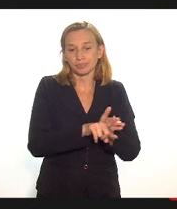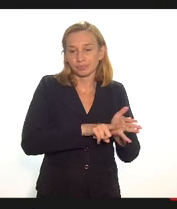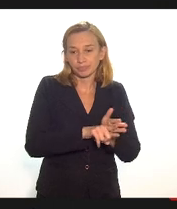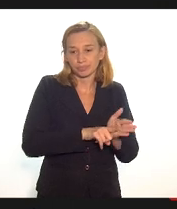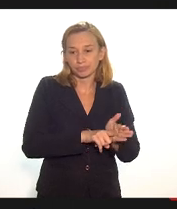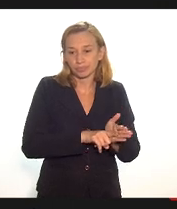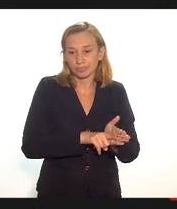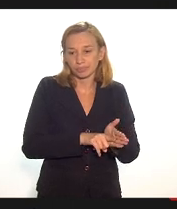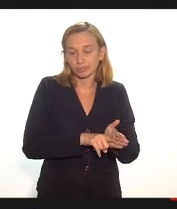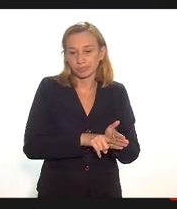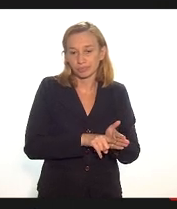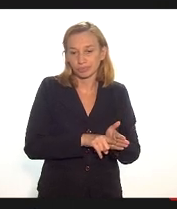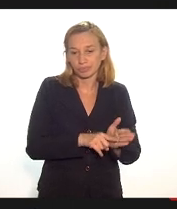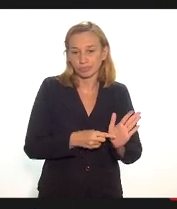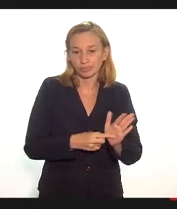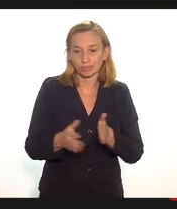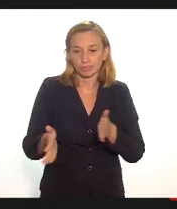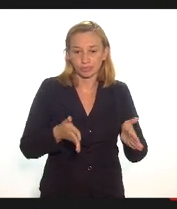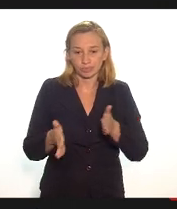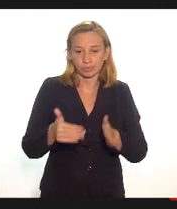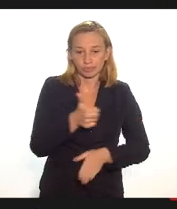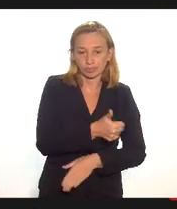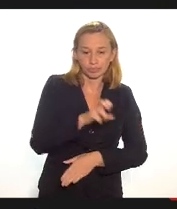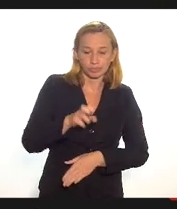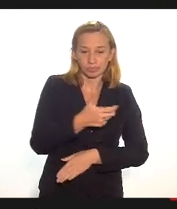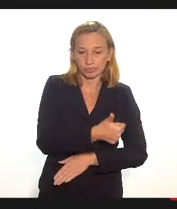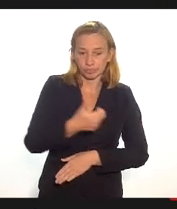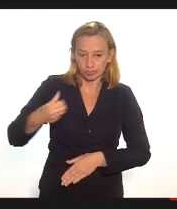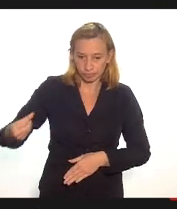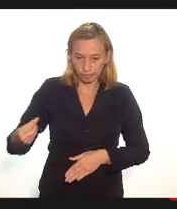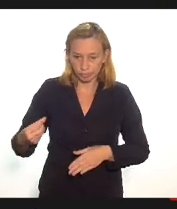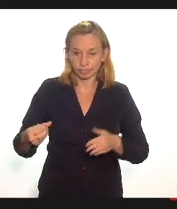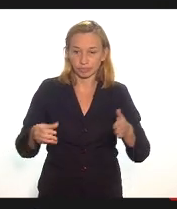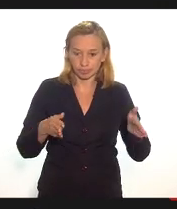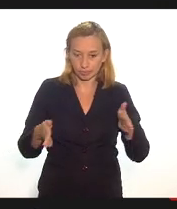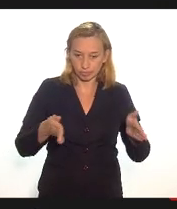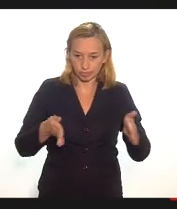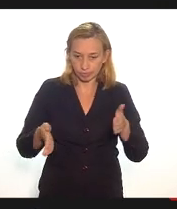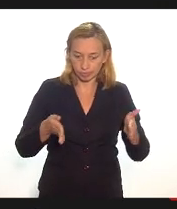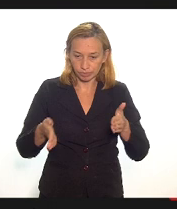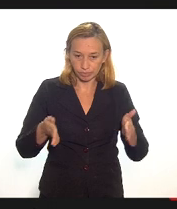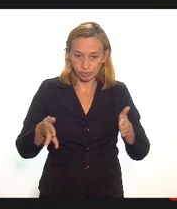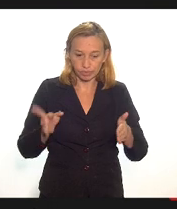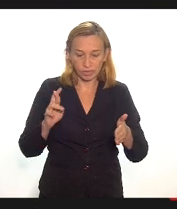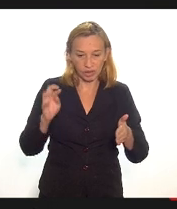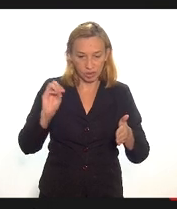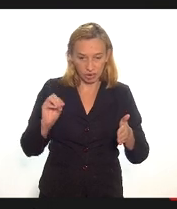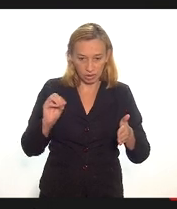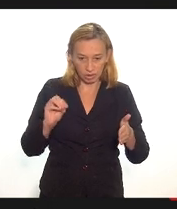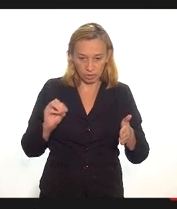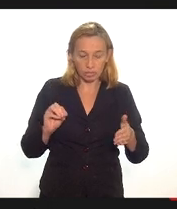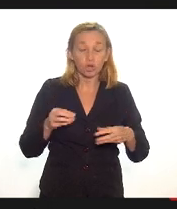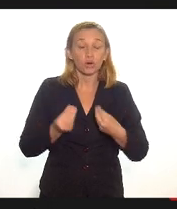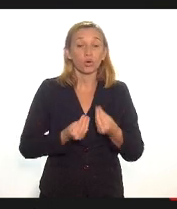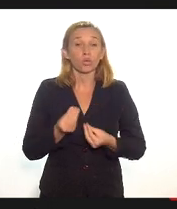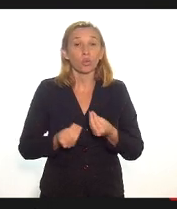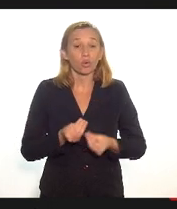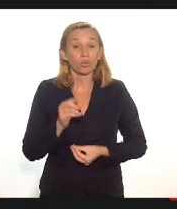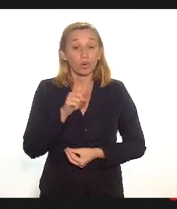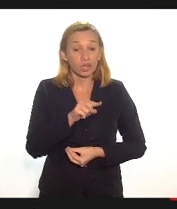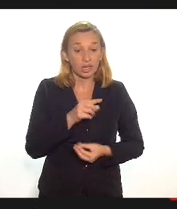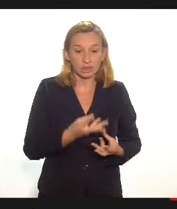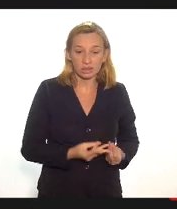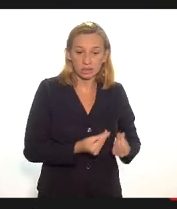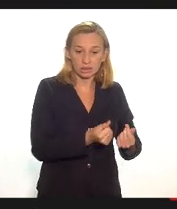que transcendem o período de 2015 a 2020, né? E com que rateio, e como é que esse